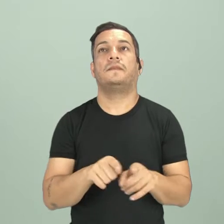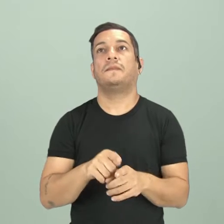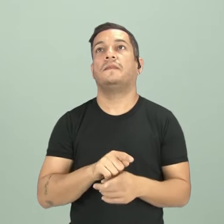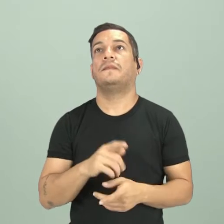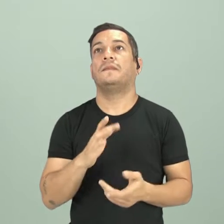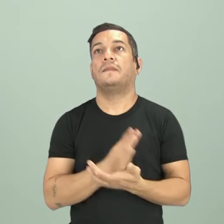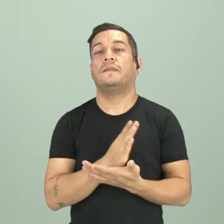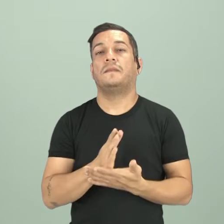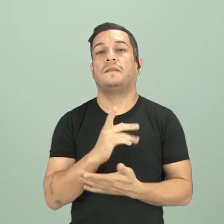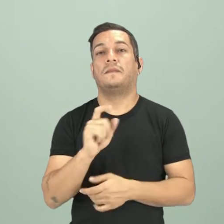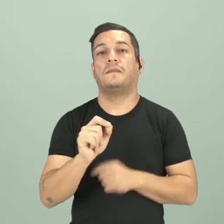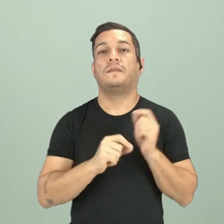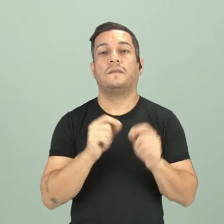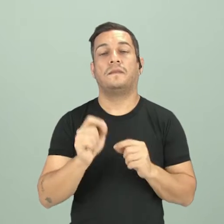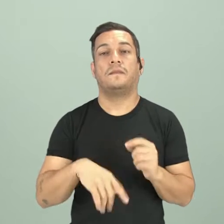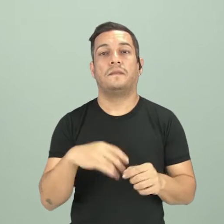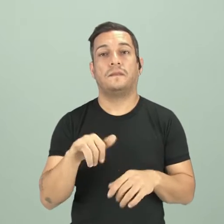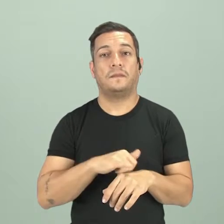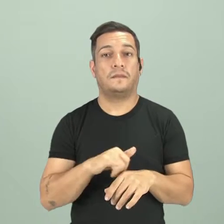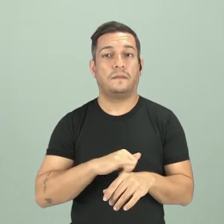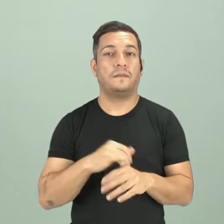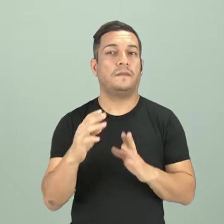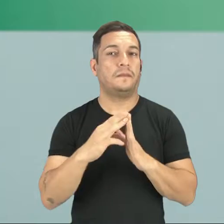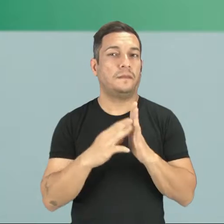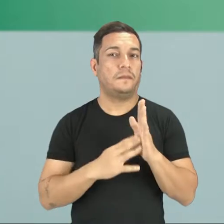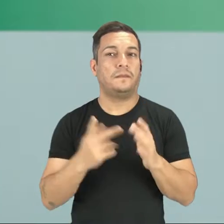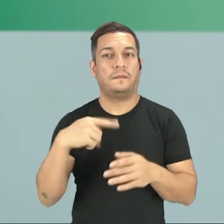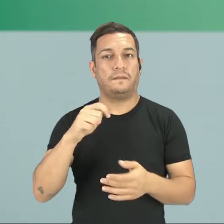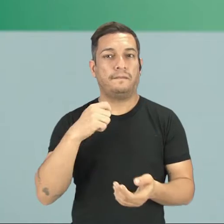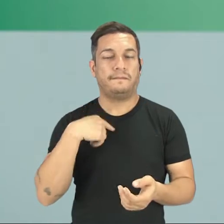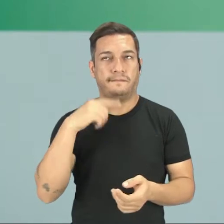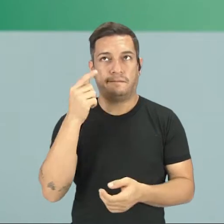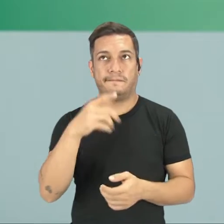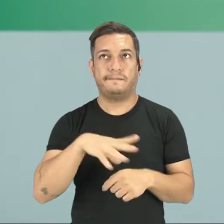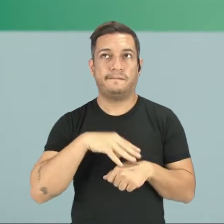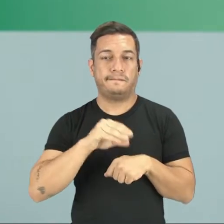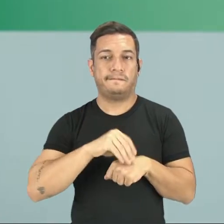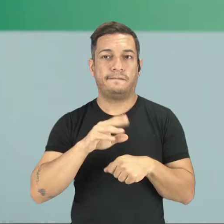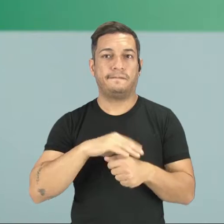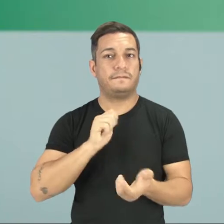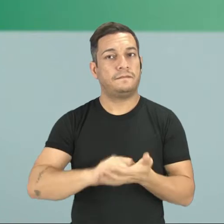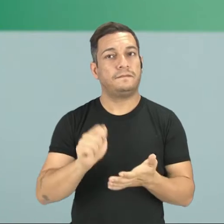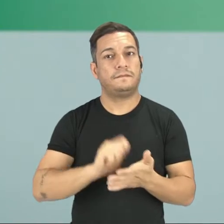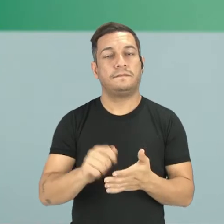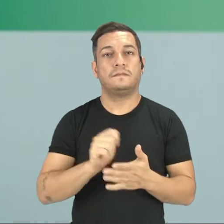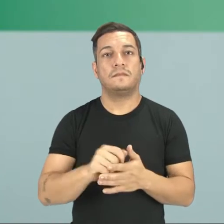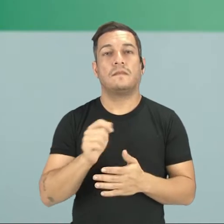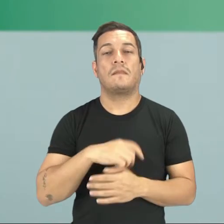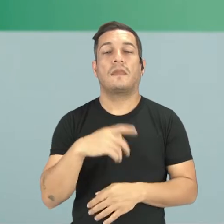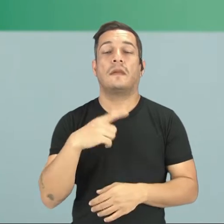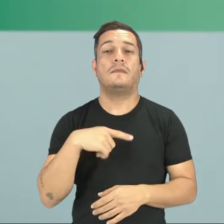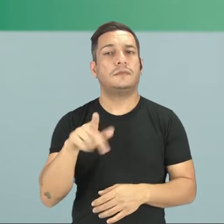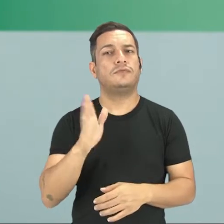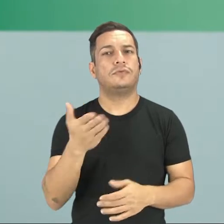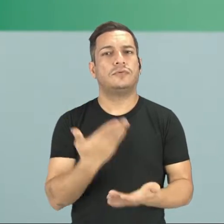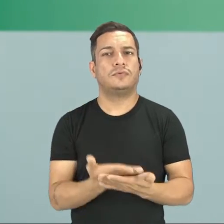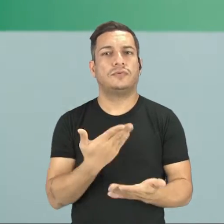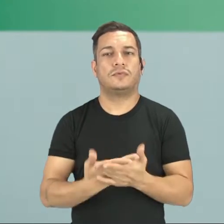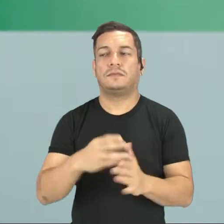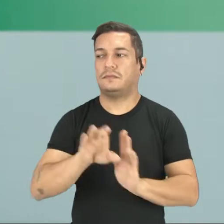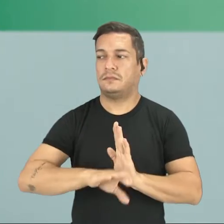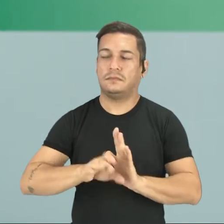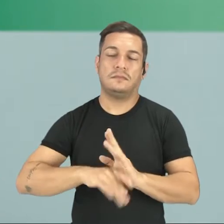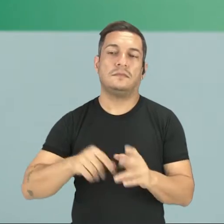você dispõe para você escrever o seu texto dissertativo argumentativo, tá? Não é nada assim tão novo, sei que você já estudou esse conteúdo, tá? E vamos